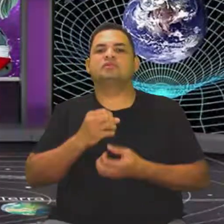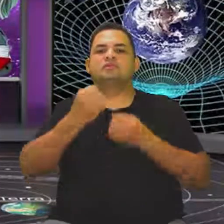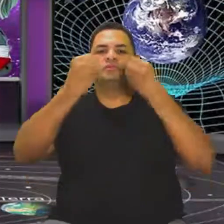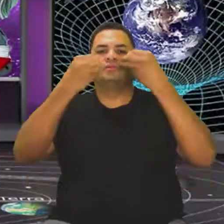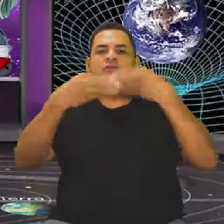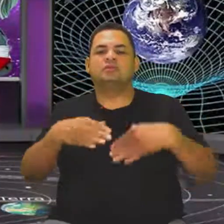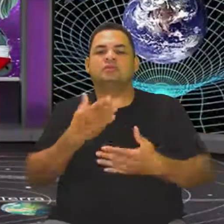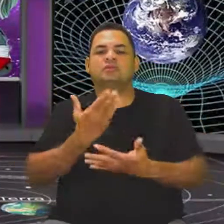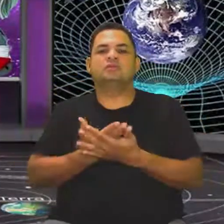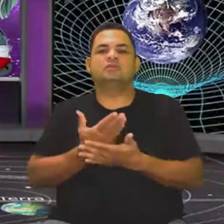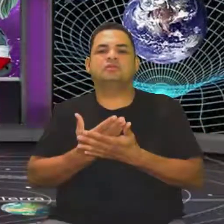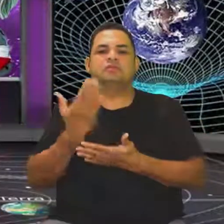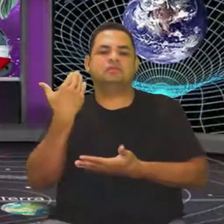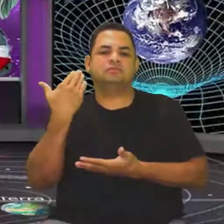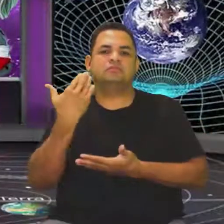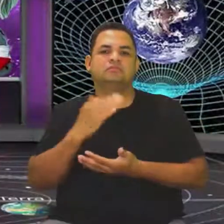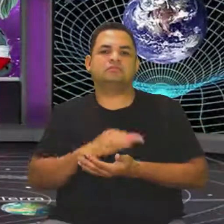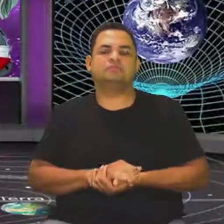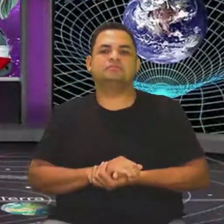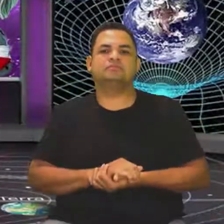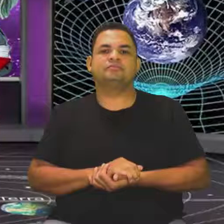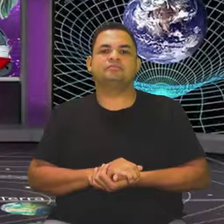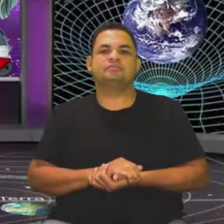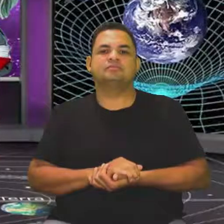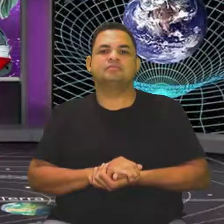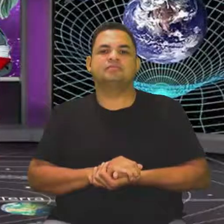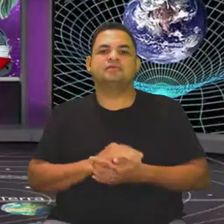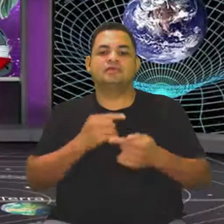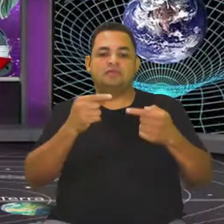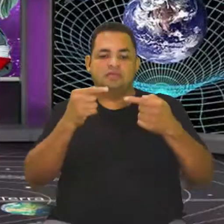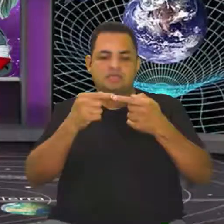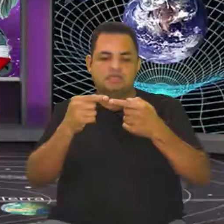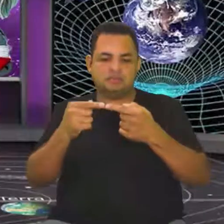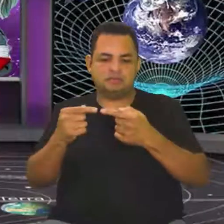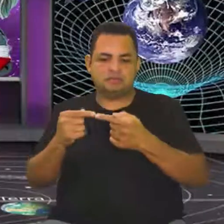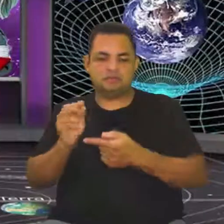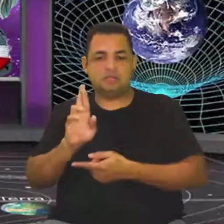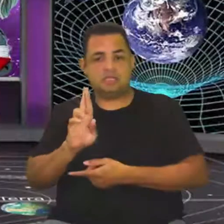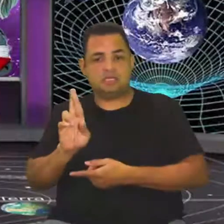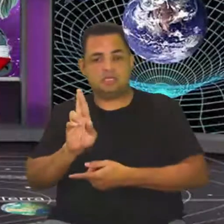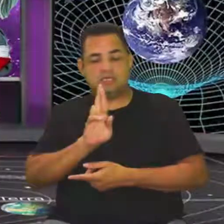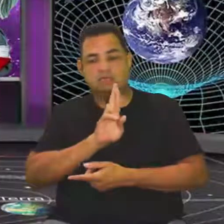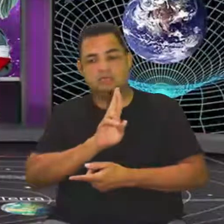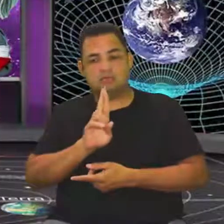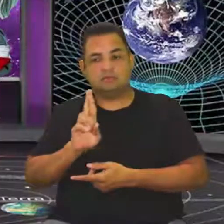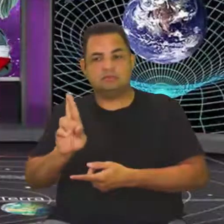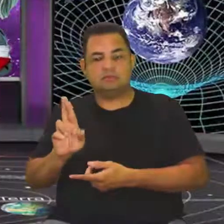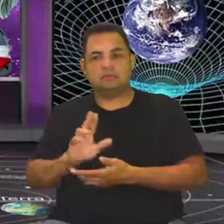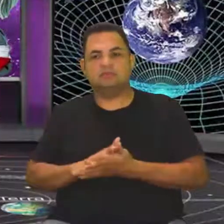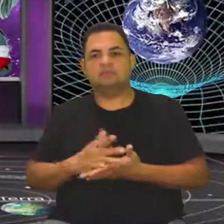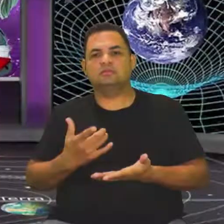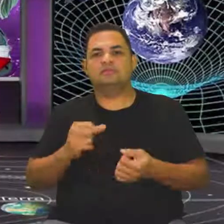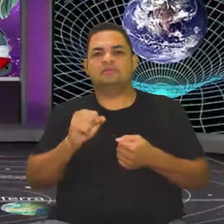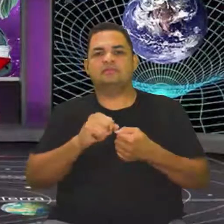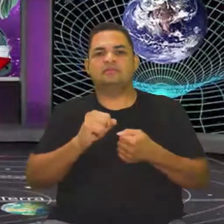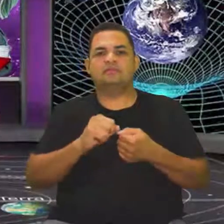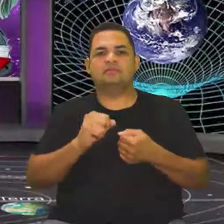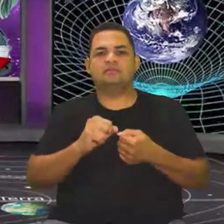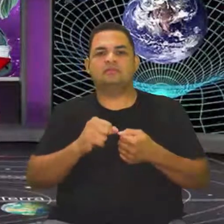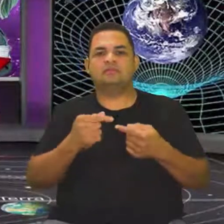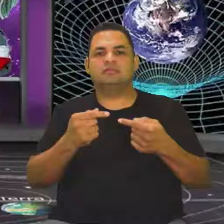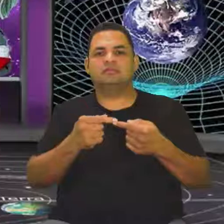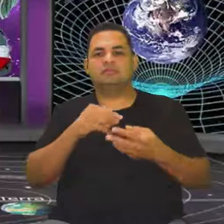aí na aula passada? Bom, nós falamos de associação de resistores, lembram? Nós fizemos aí a